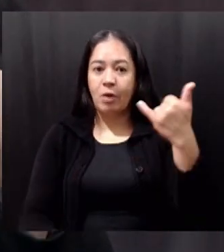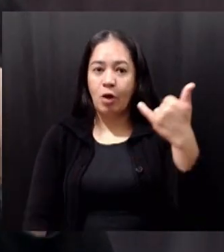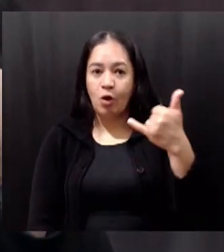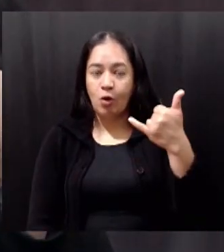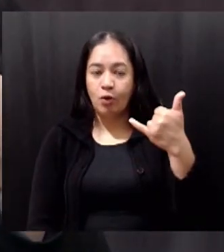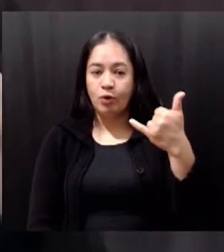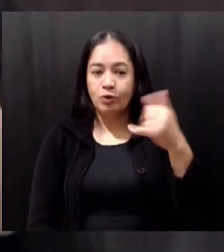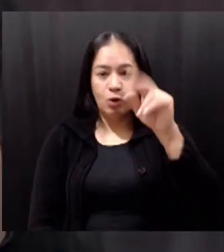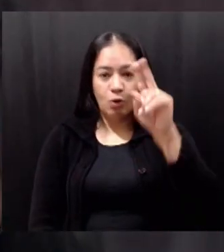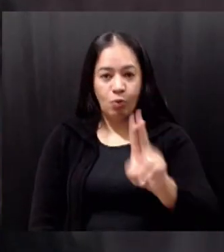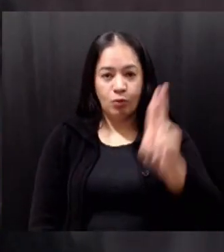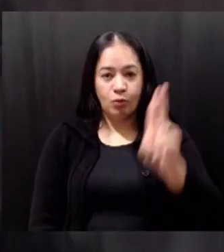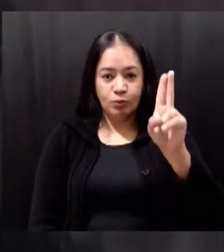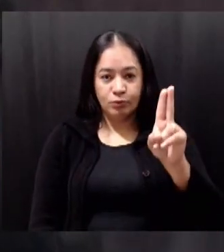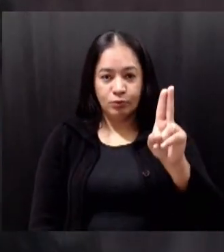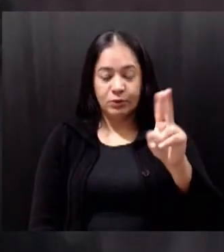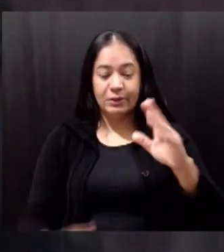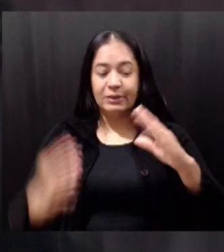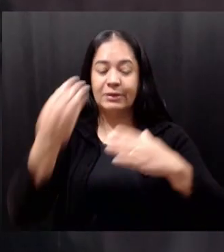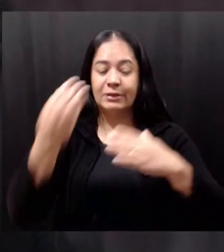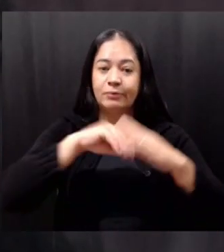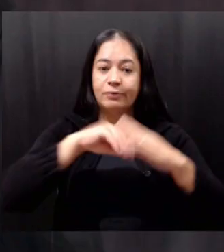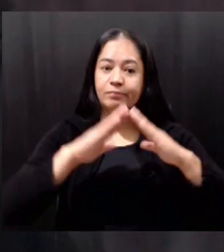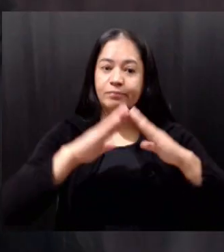nas escolas, foi